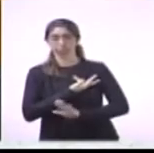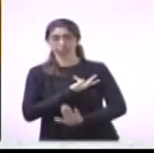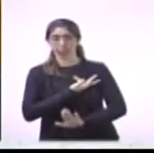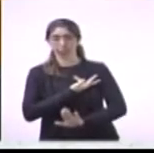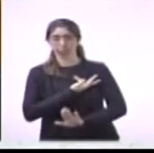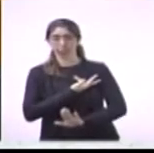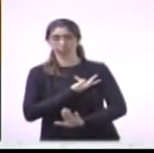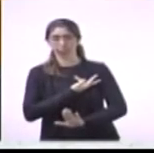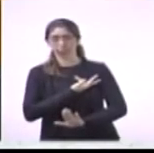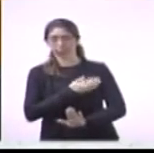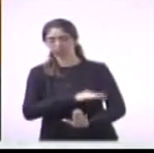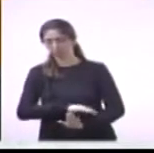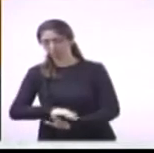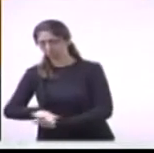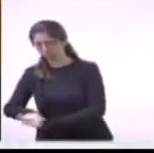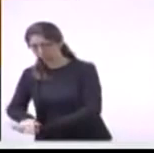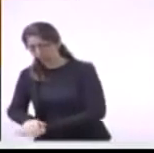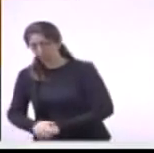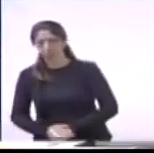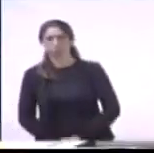Já dei a palavra ao senhor, vereador. Obrigado.